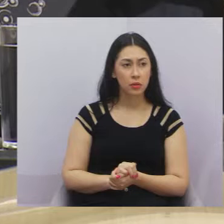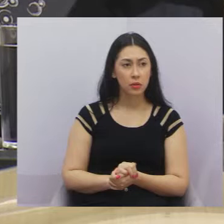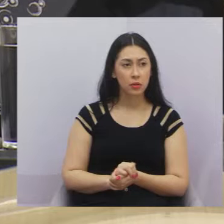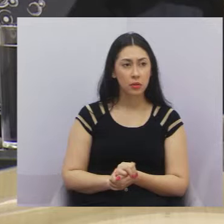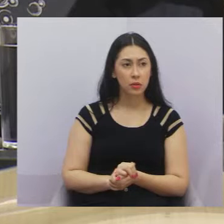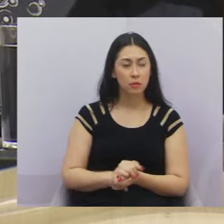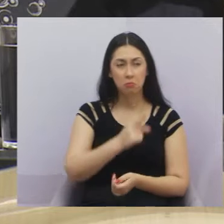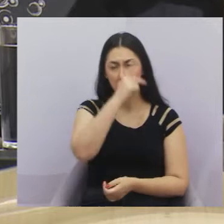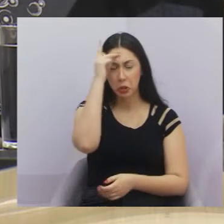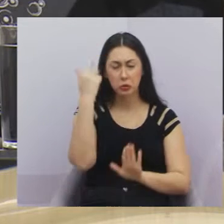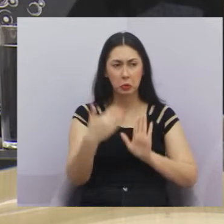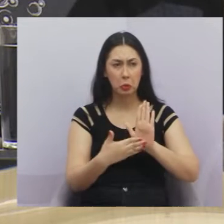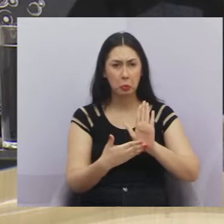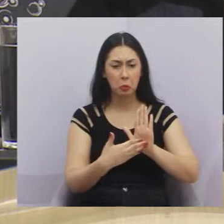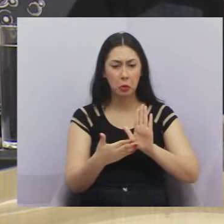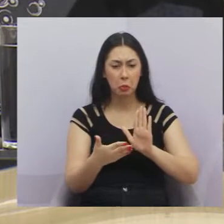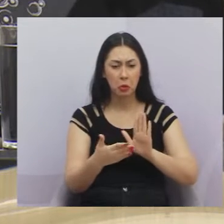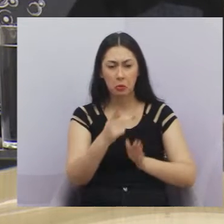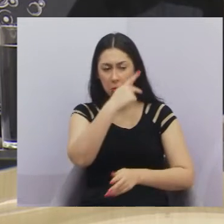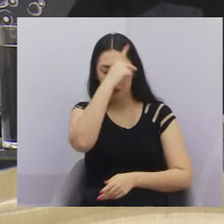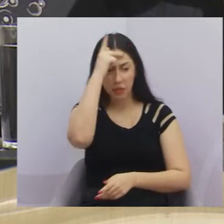seus clientes dispensem